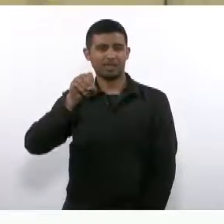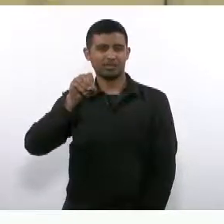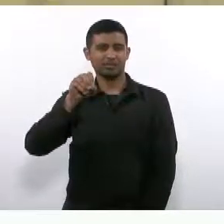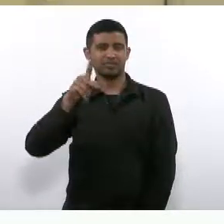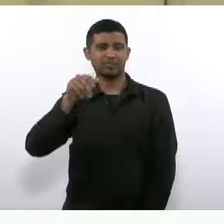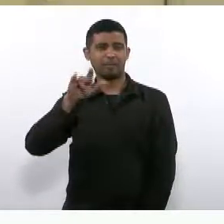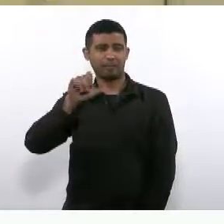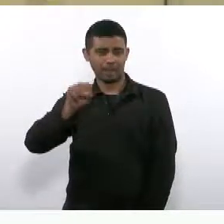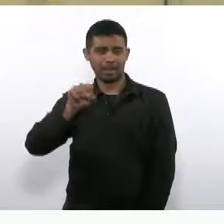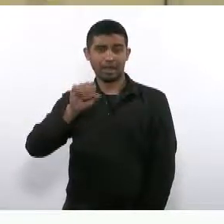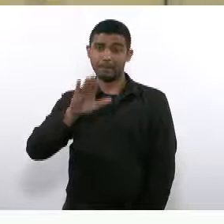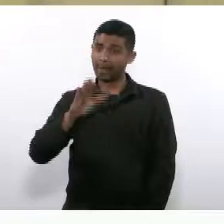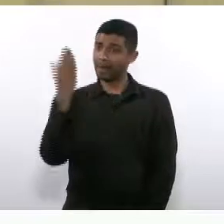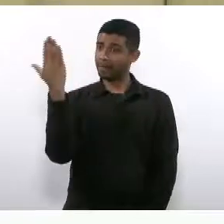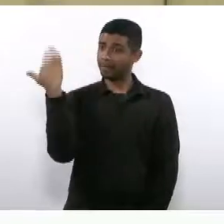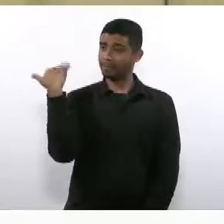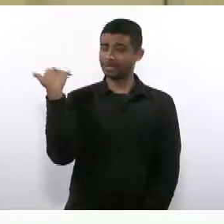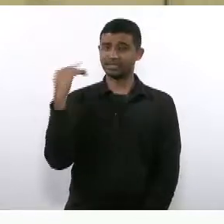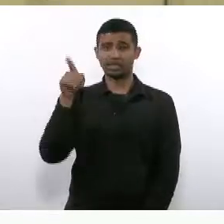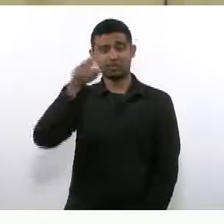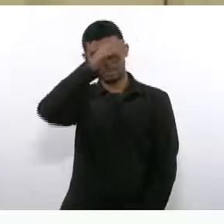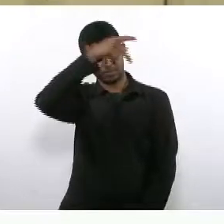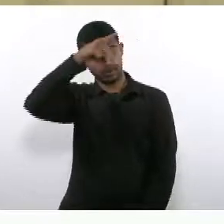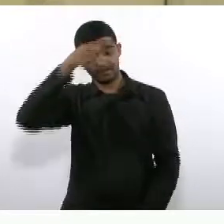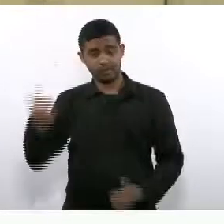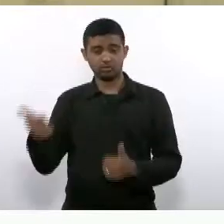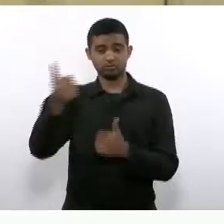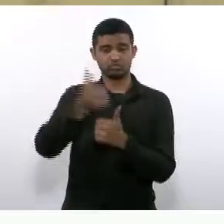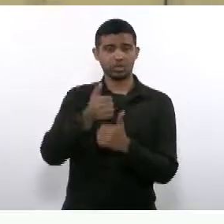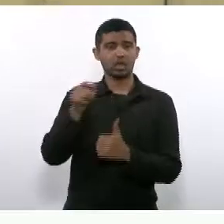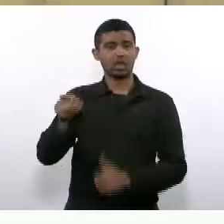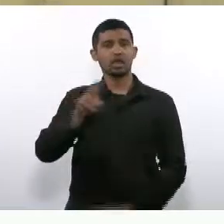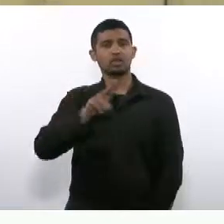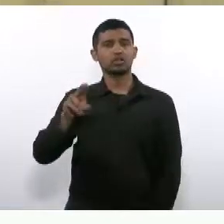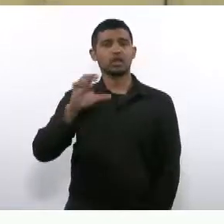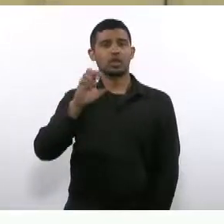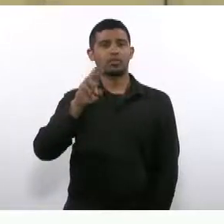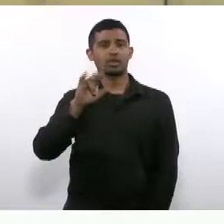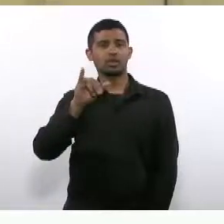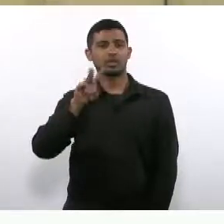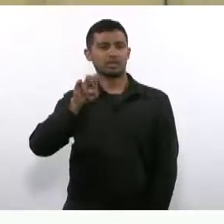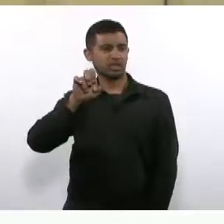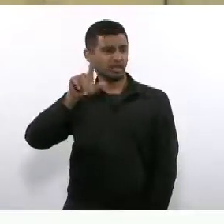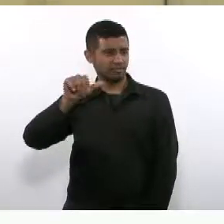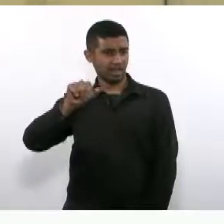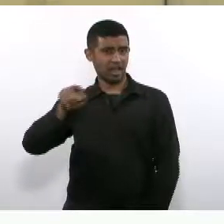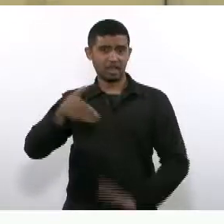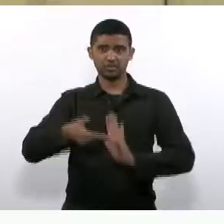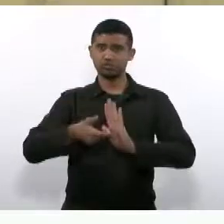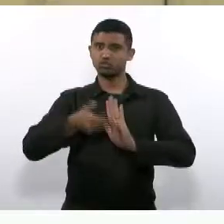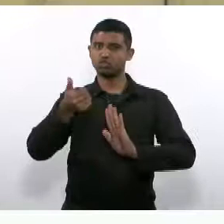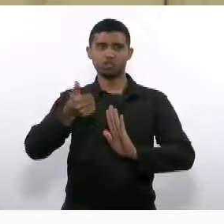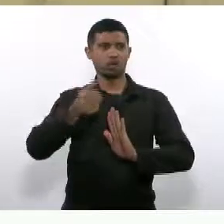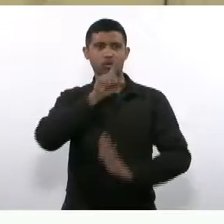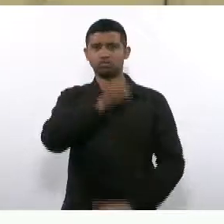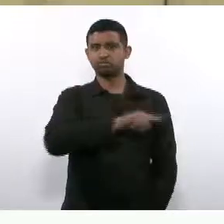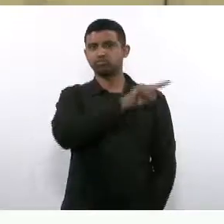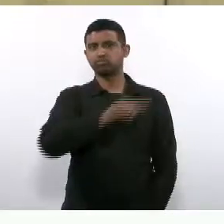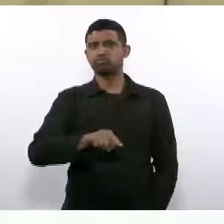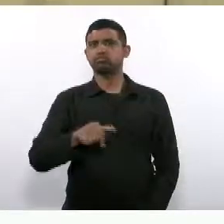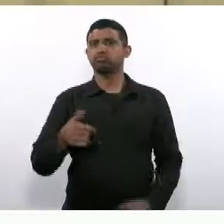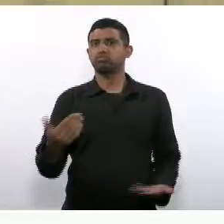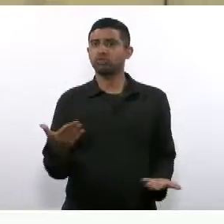o prefeito Crivella assumiu a prefeitura, ele retirou, né? Ele acabou com